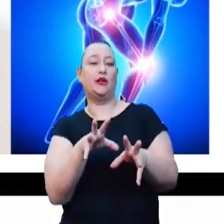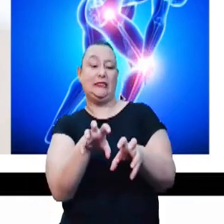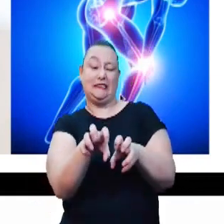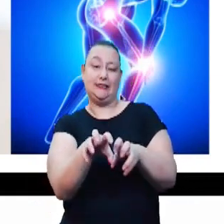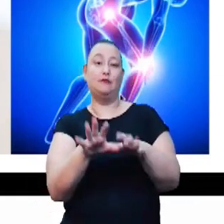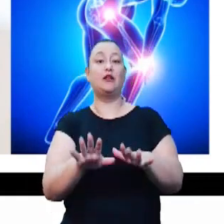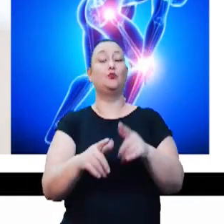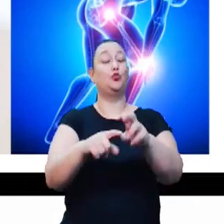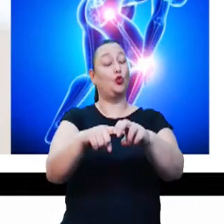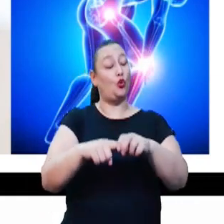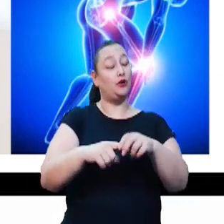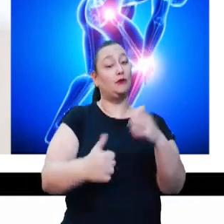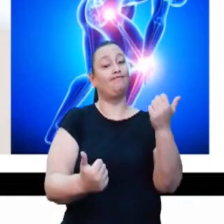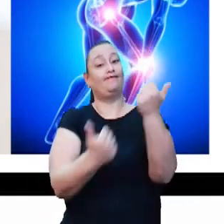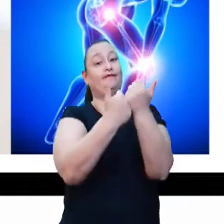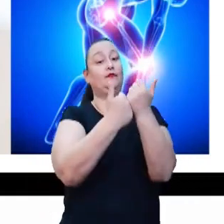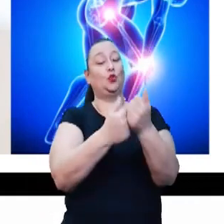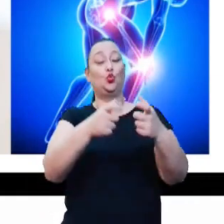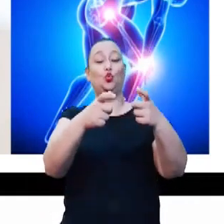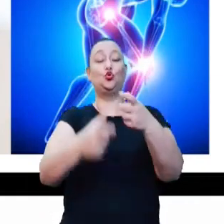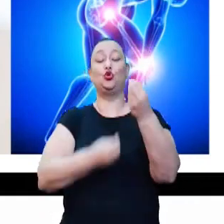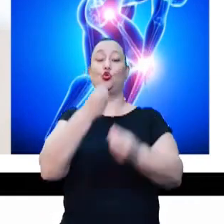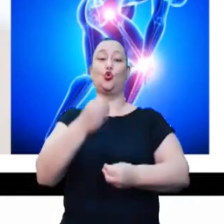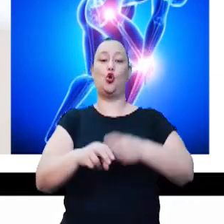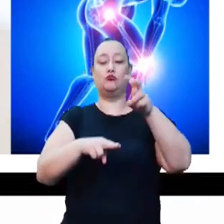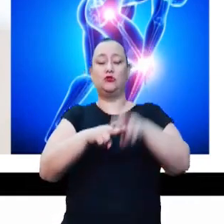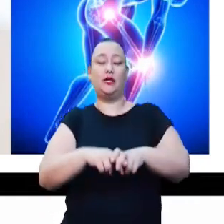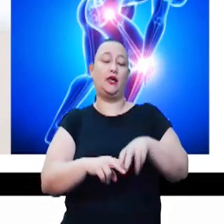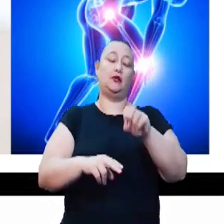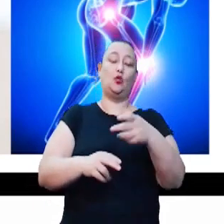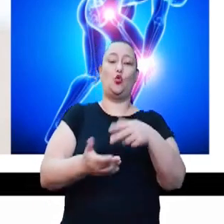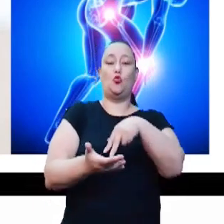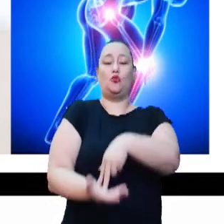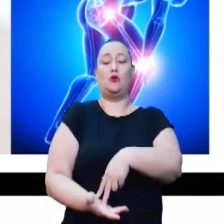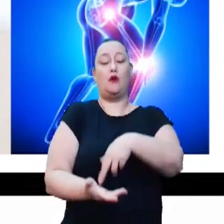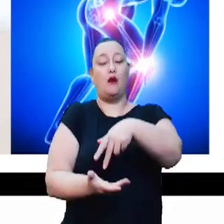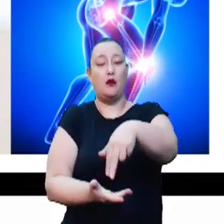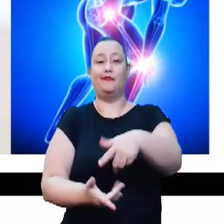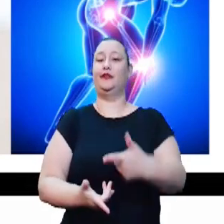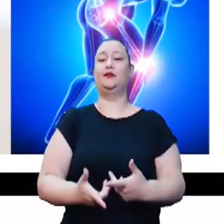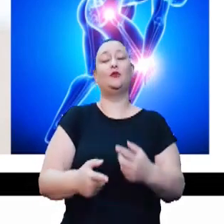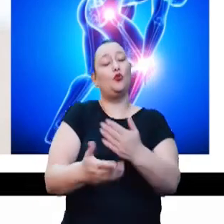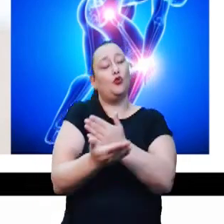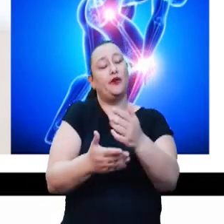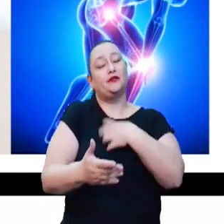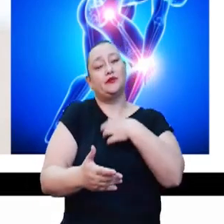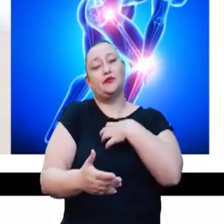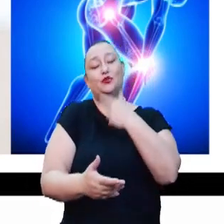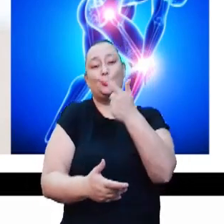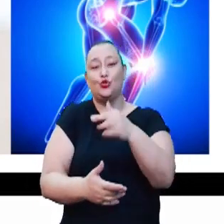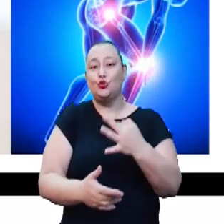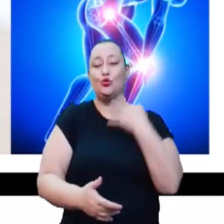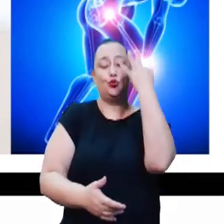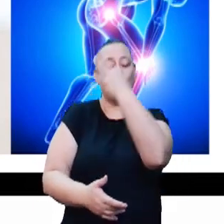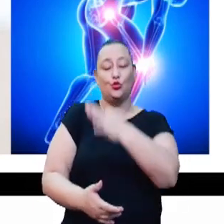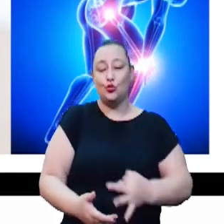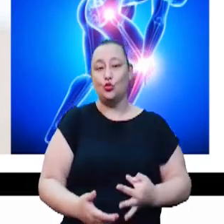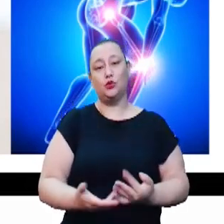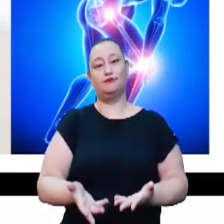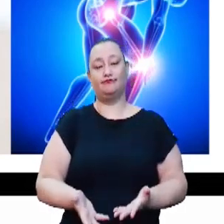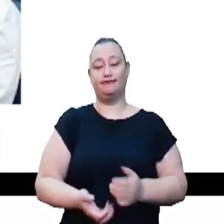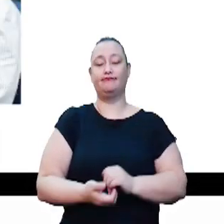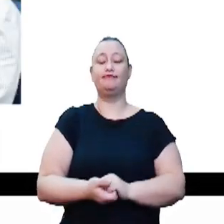conta daquele posicionamento que fica inadequado, não está de acordo com o que seria o alinhamento normal